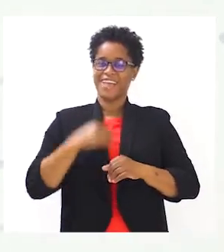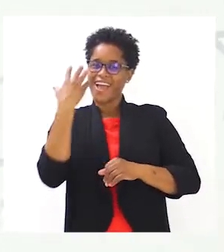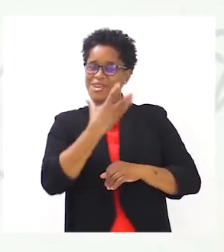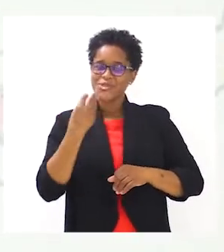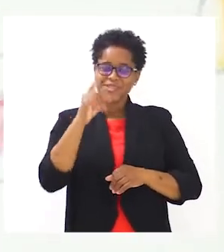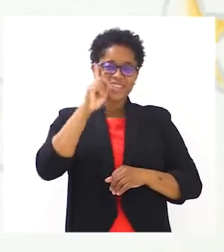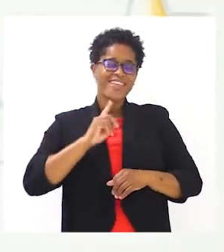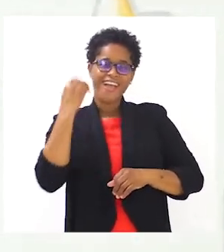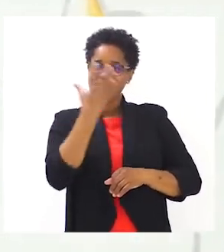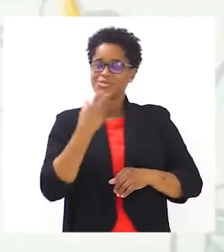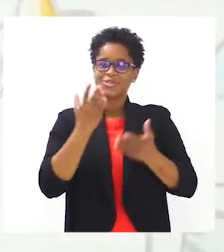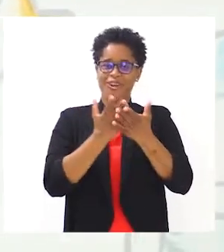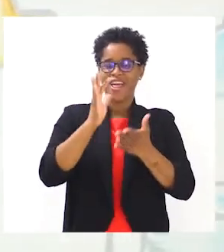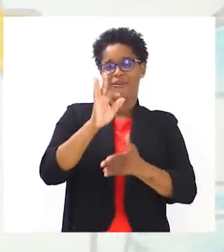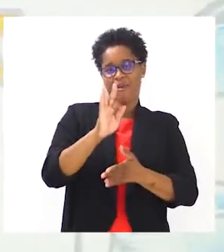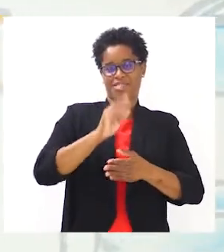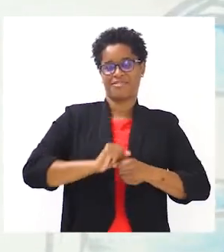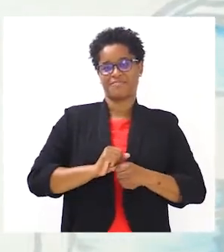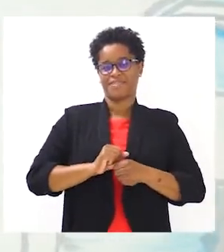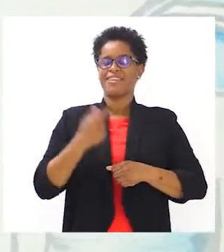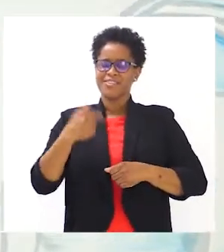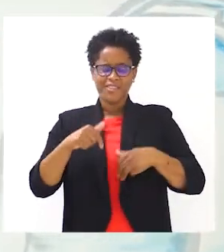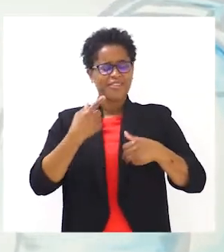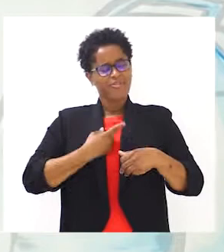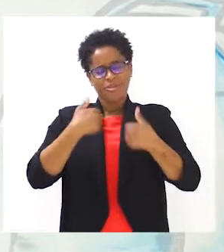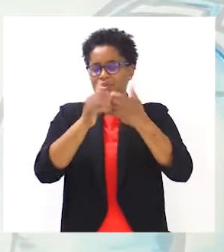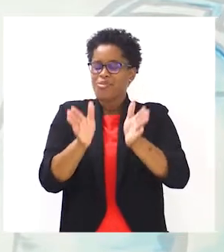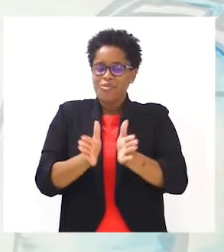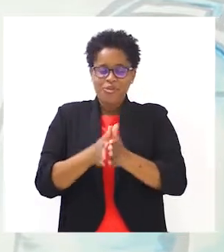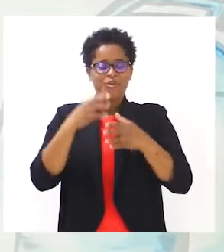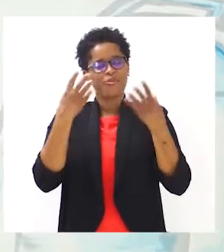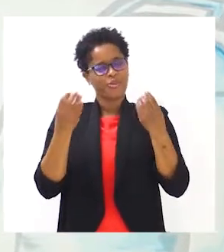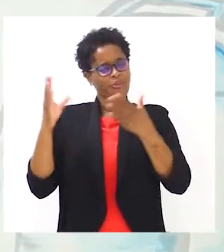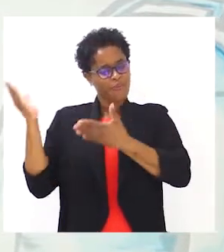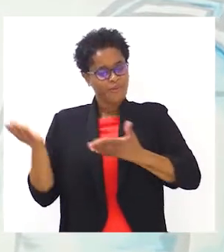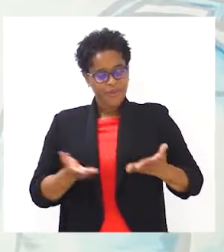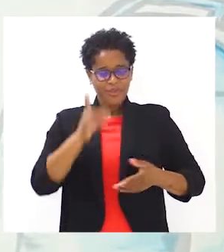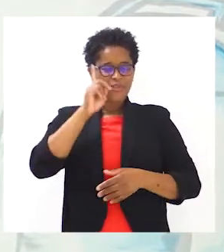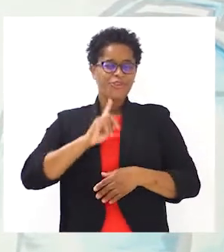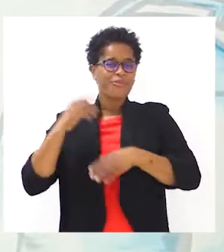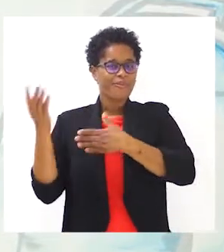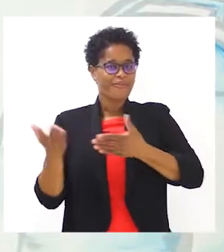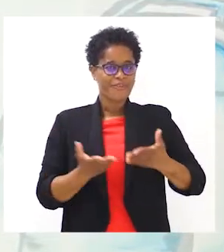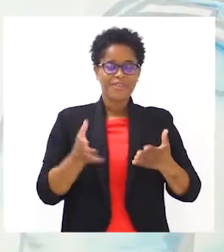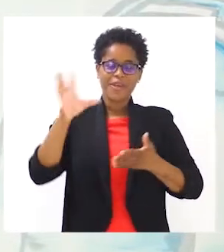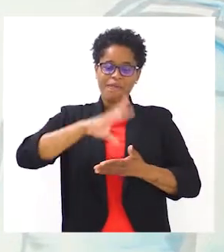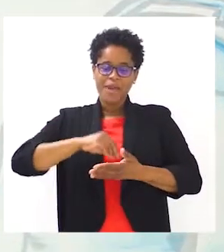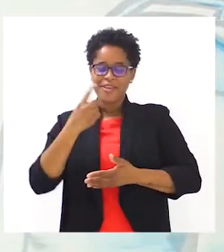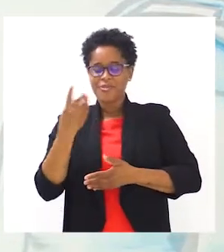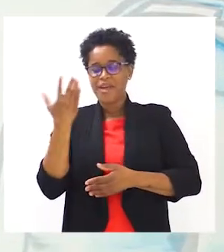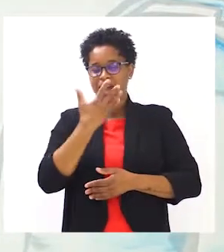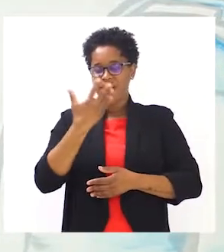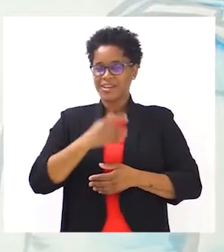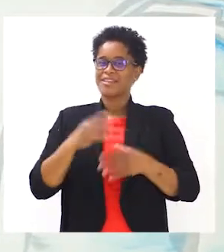alunos e alunas do quarto ano. Sejam todos muito bem-vindos e bem-vindas a mais uma